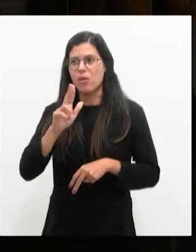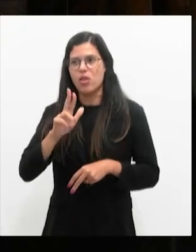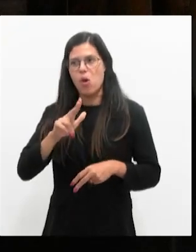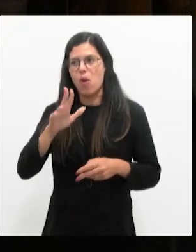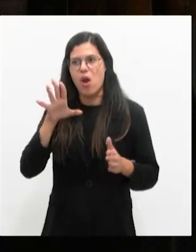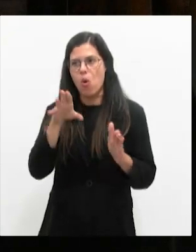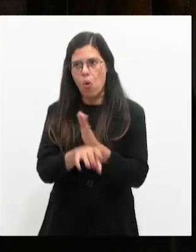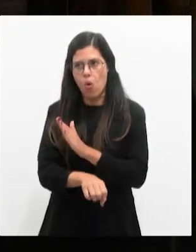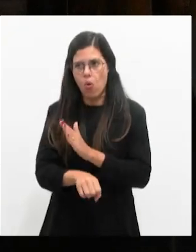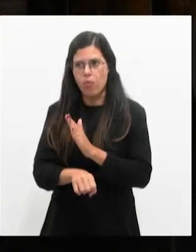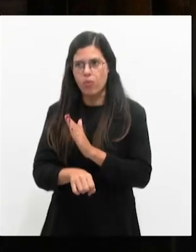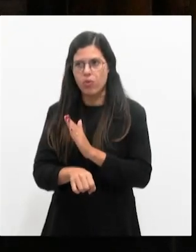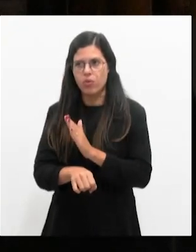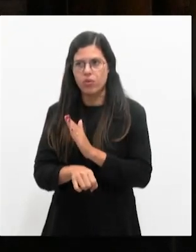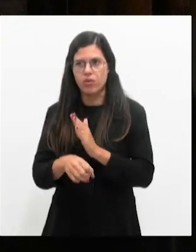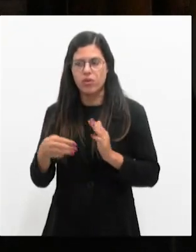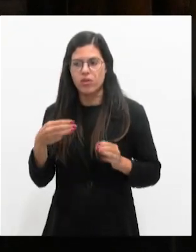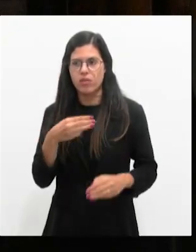STF.